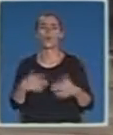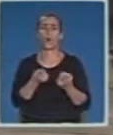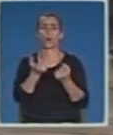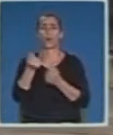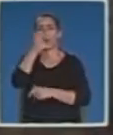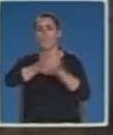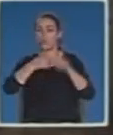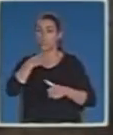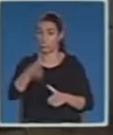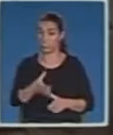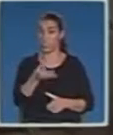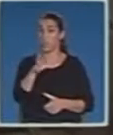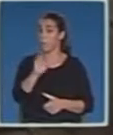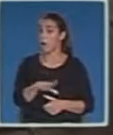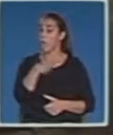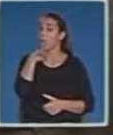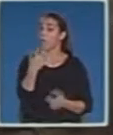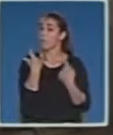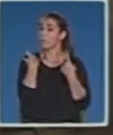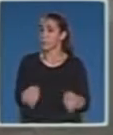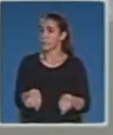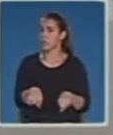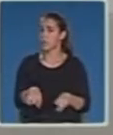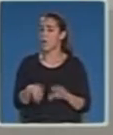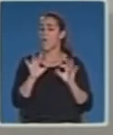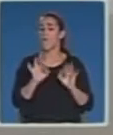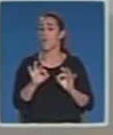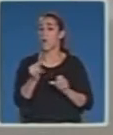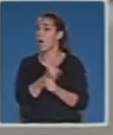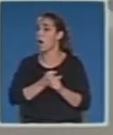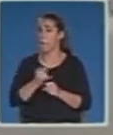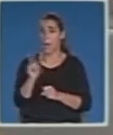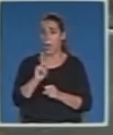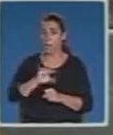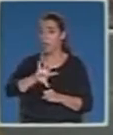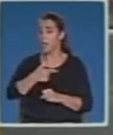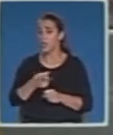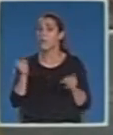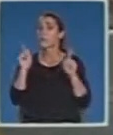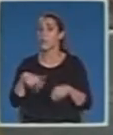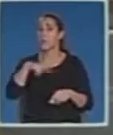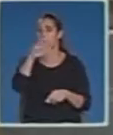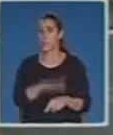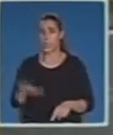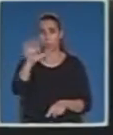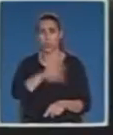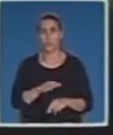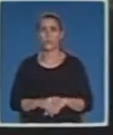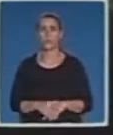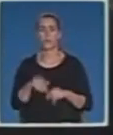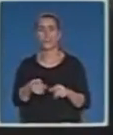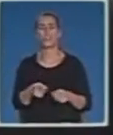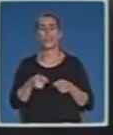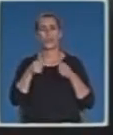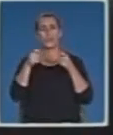população, Paulo Estevão contrapõe com os benefícios não só para a ilha, para a região, mas também para o país. É um investimento